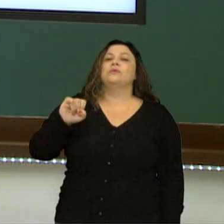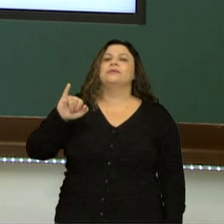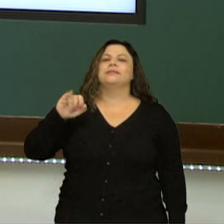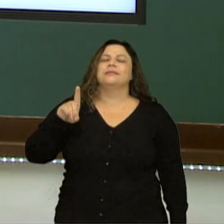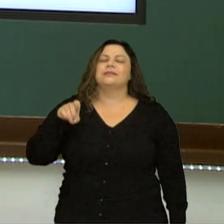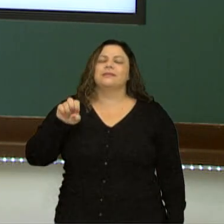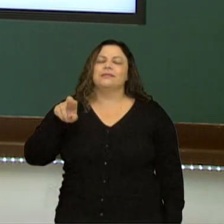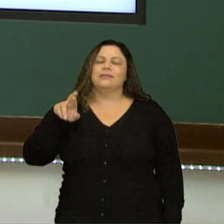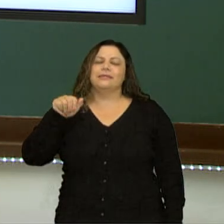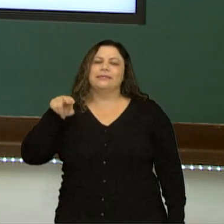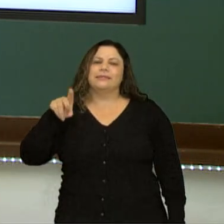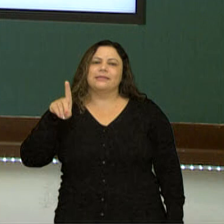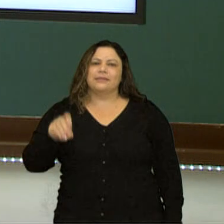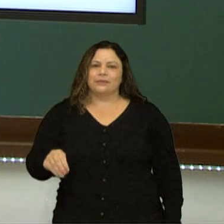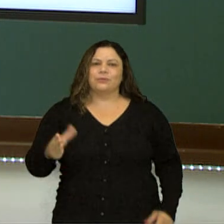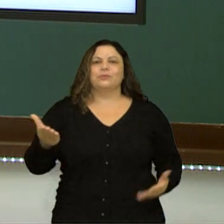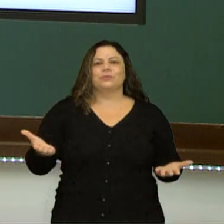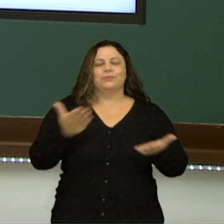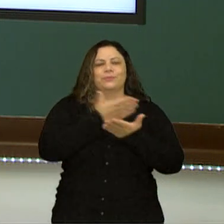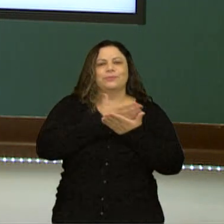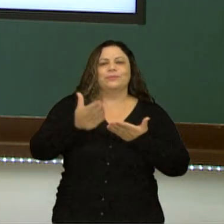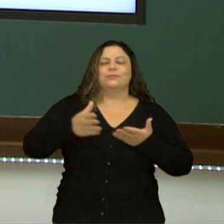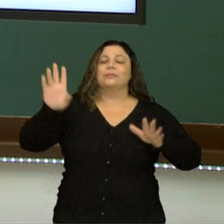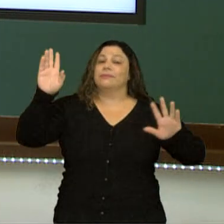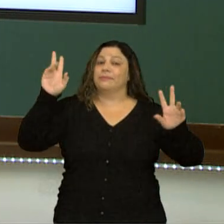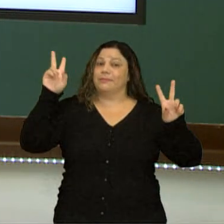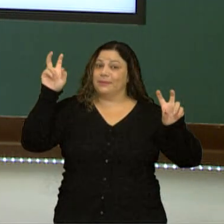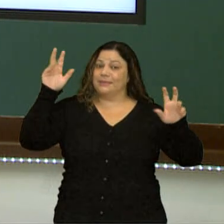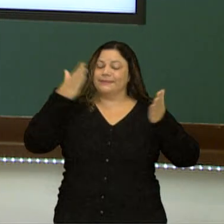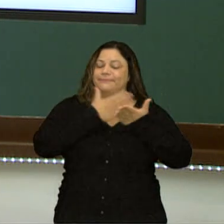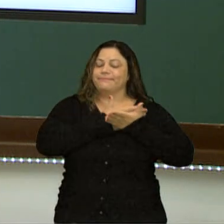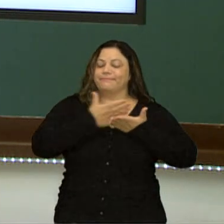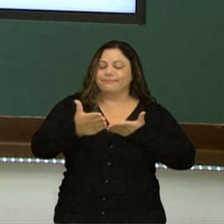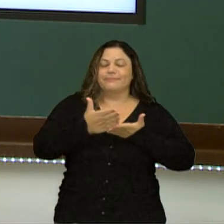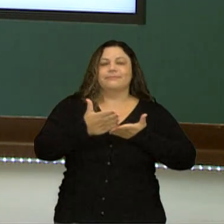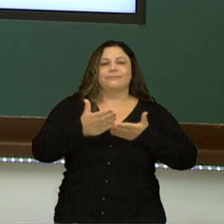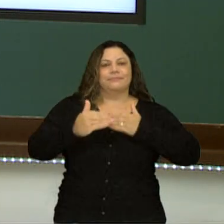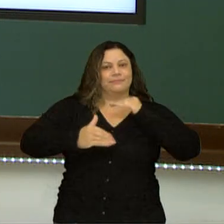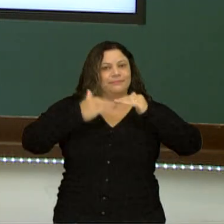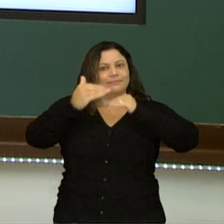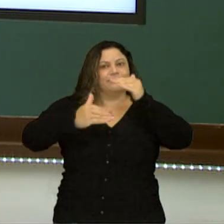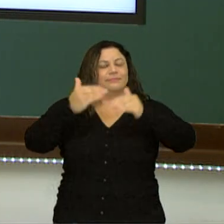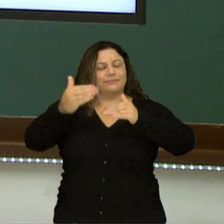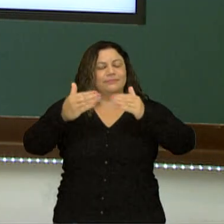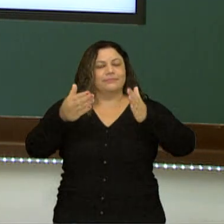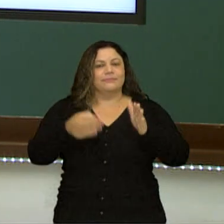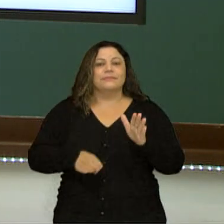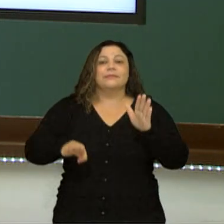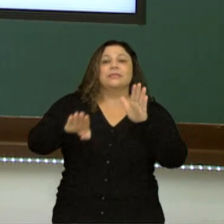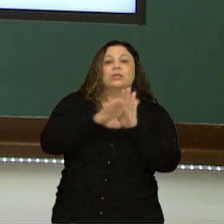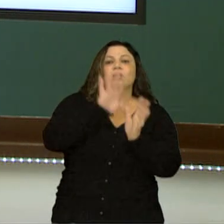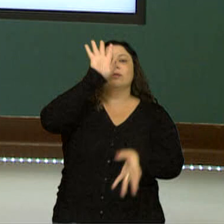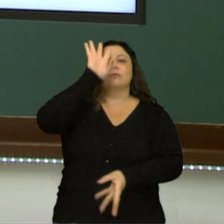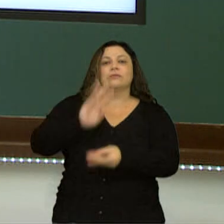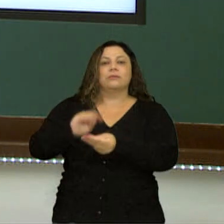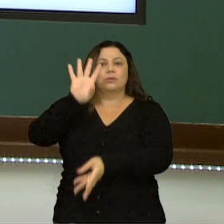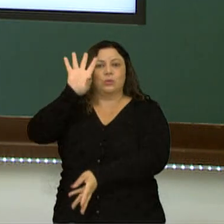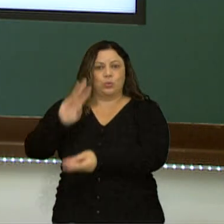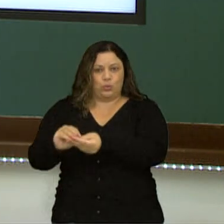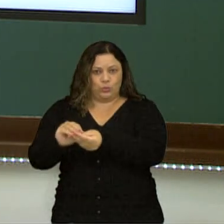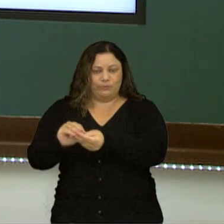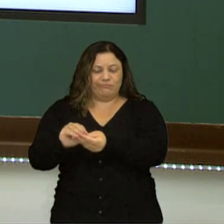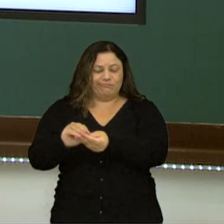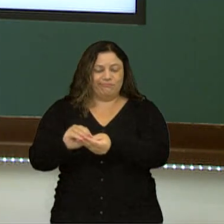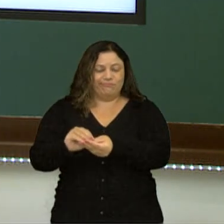considerações para, a partir dessas considerações, chegarmos às conclusões.